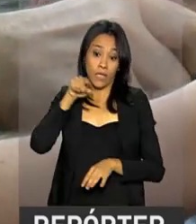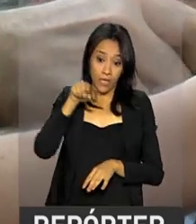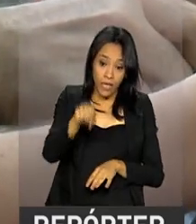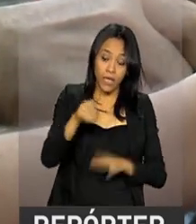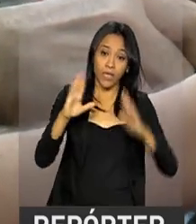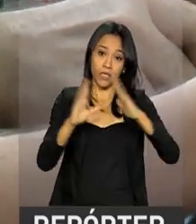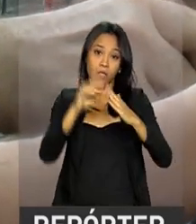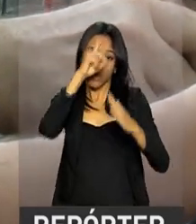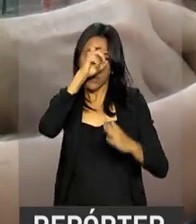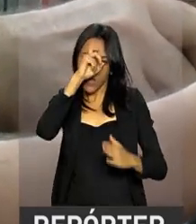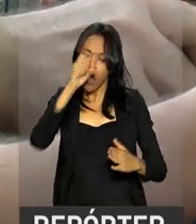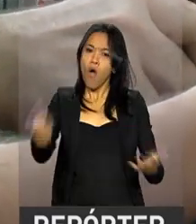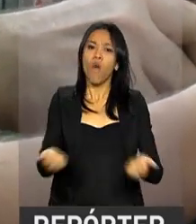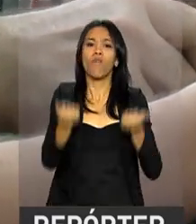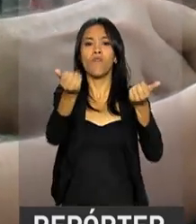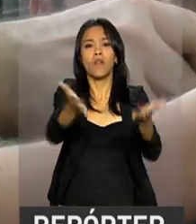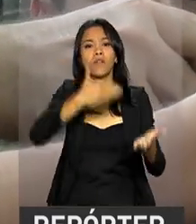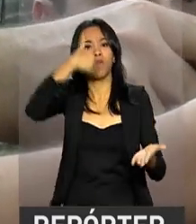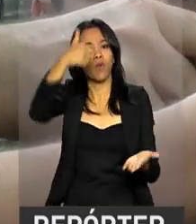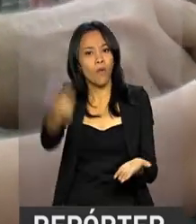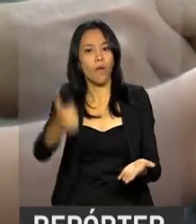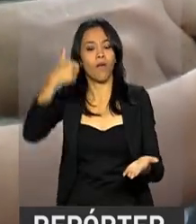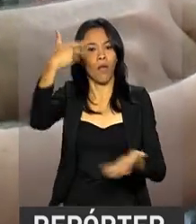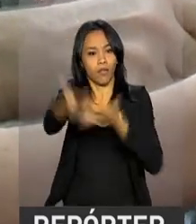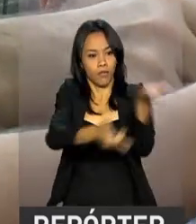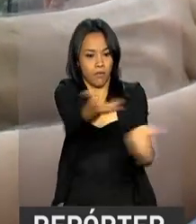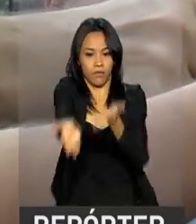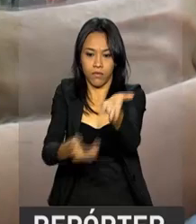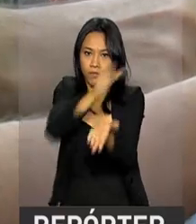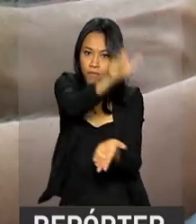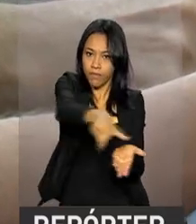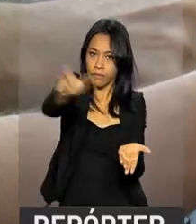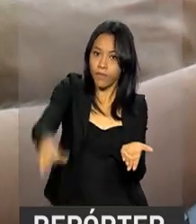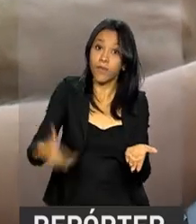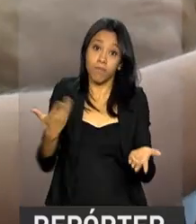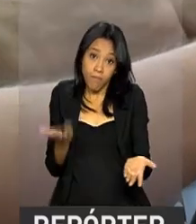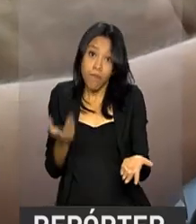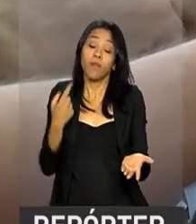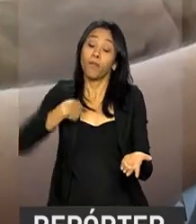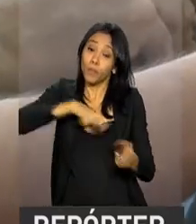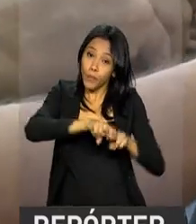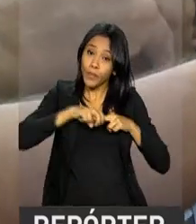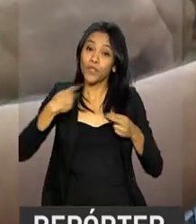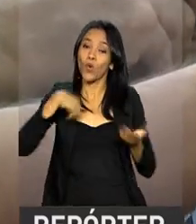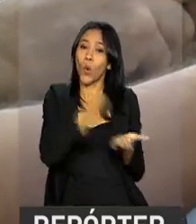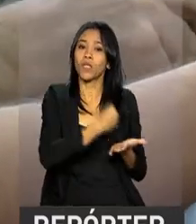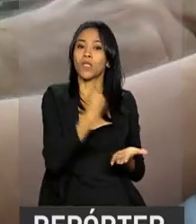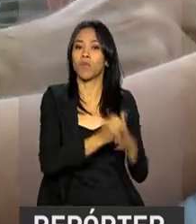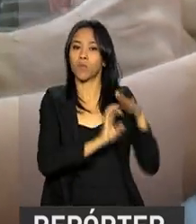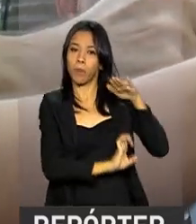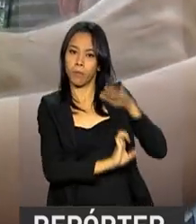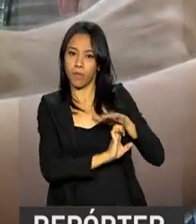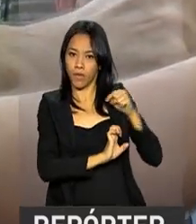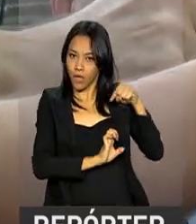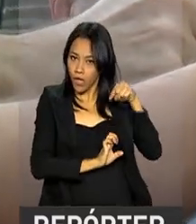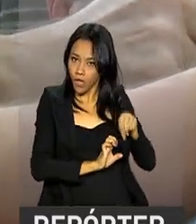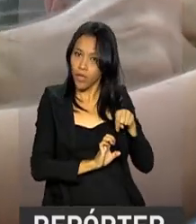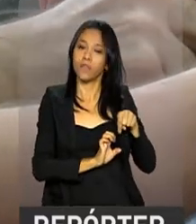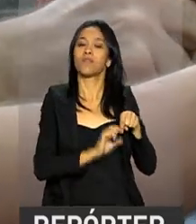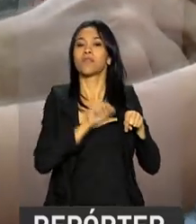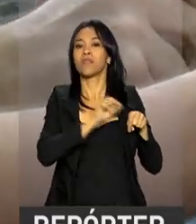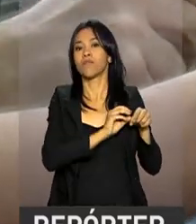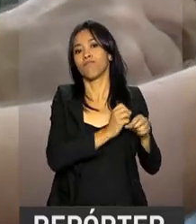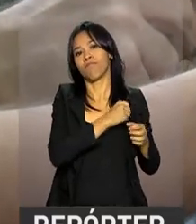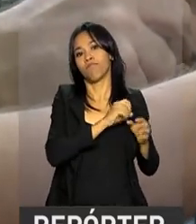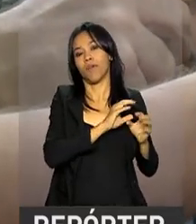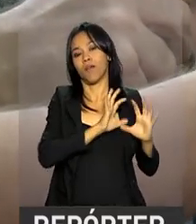serviços de melhor qualidade mais o atendimento à população e para isso contratamos uma consultoria especializada do hospital sírio